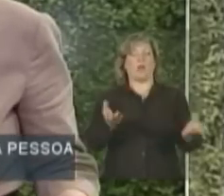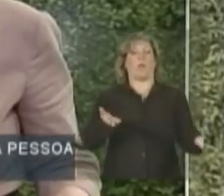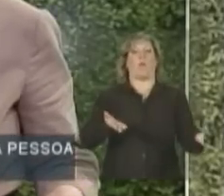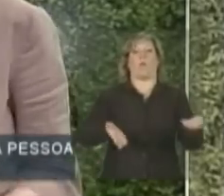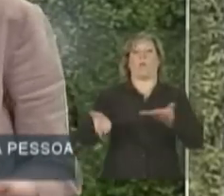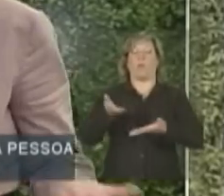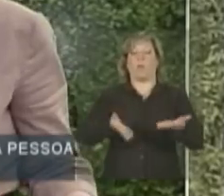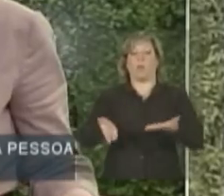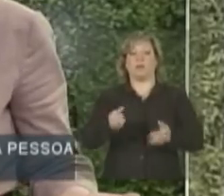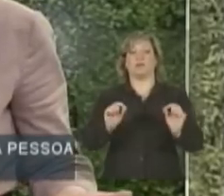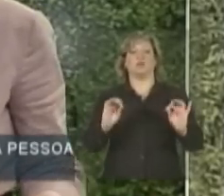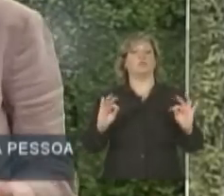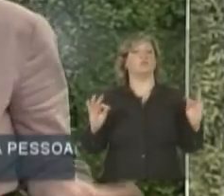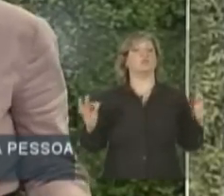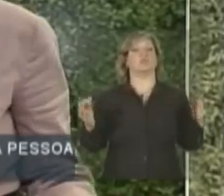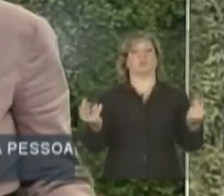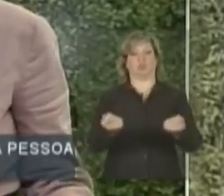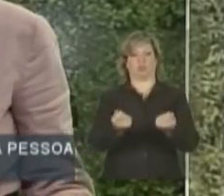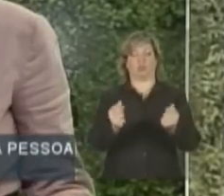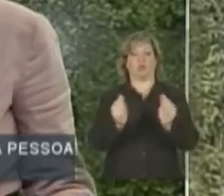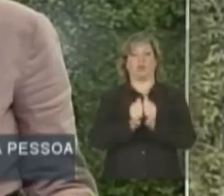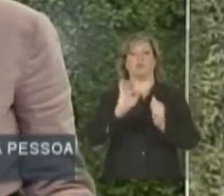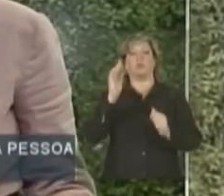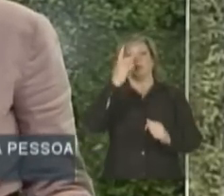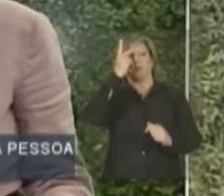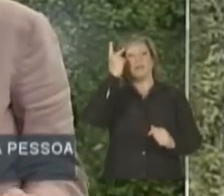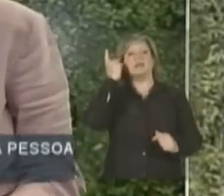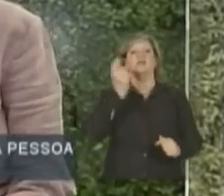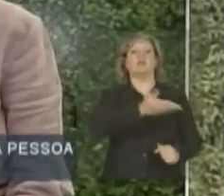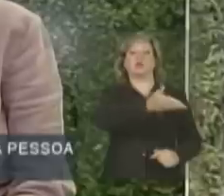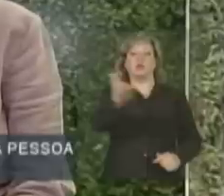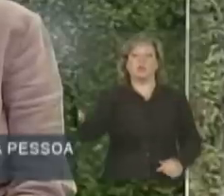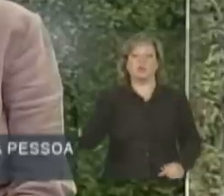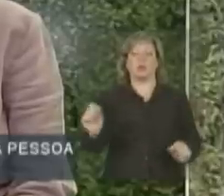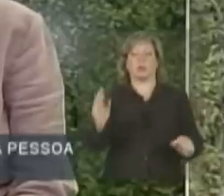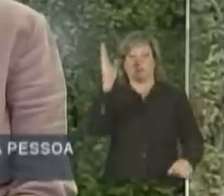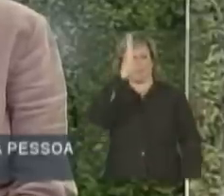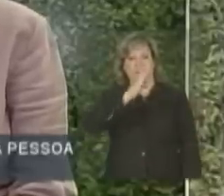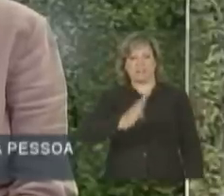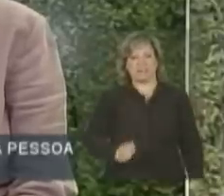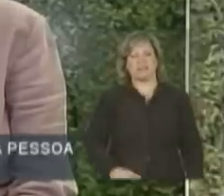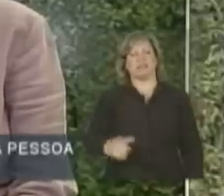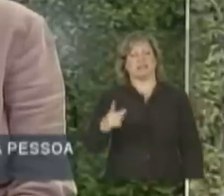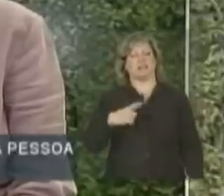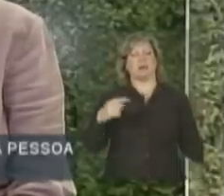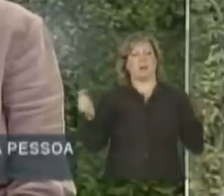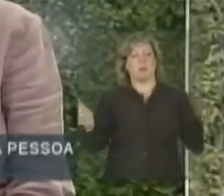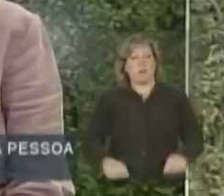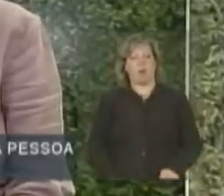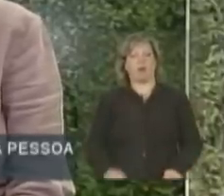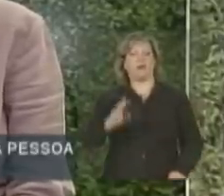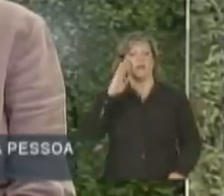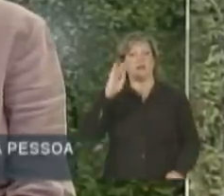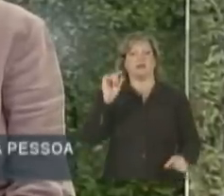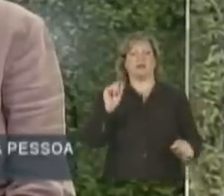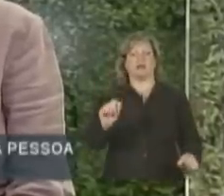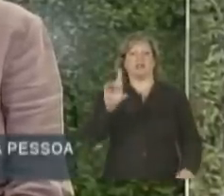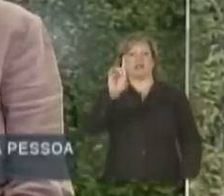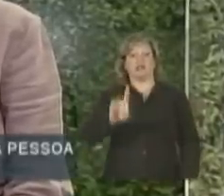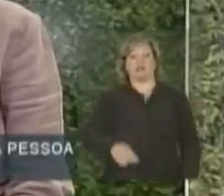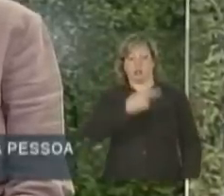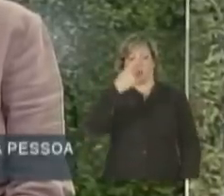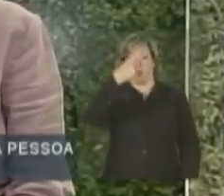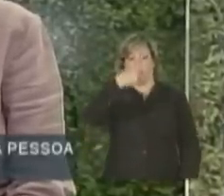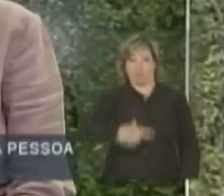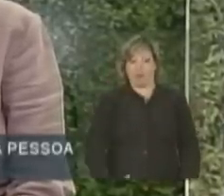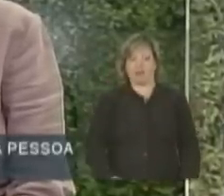cuidado de todas, com todas as pessoas, com todos os brasileiros e brasileiras, seja o pressuposto fundamental dos direitos